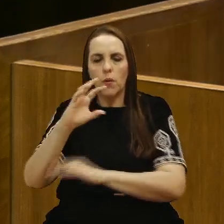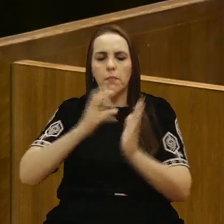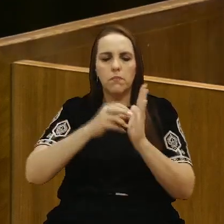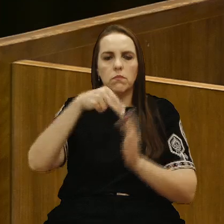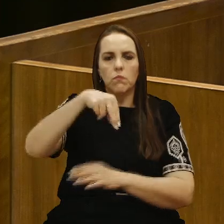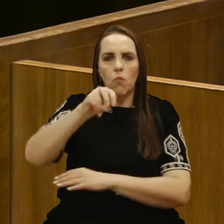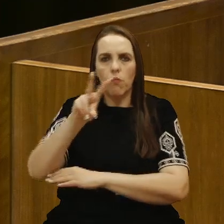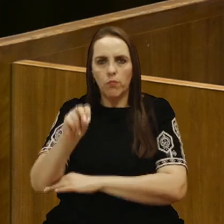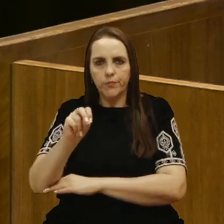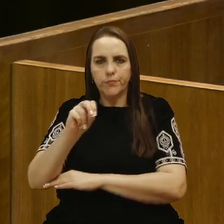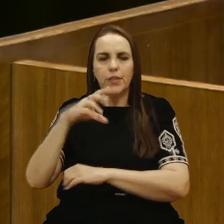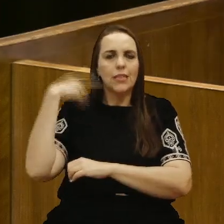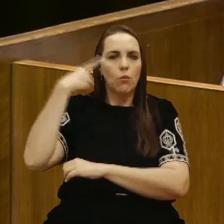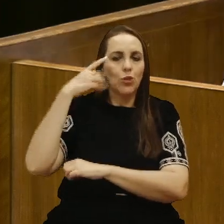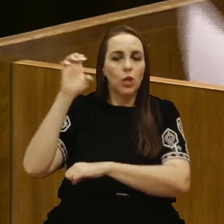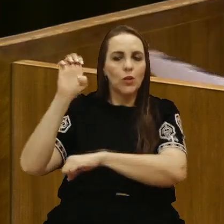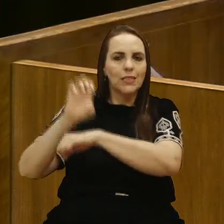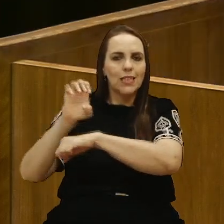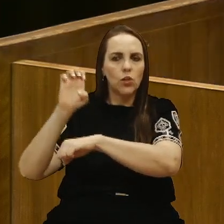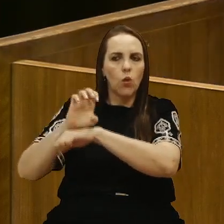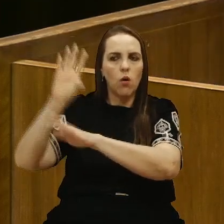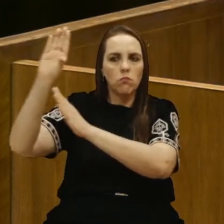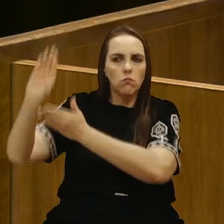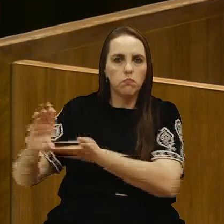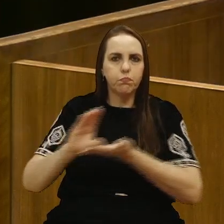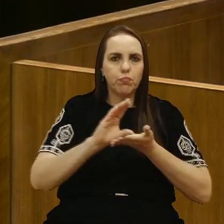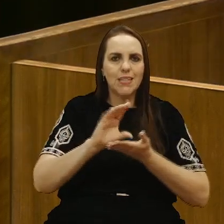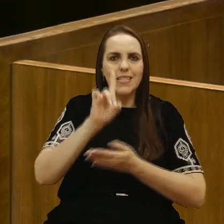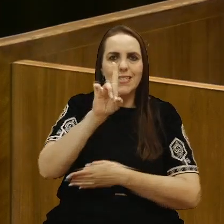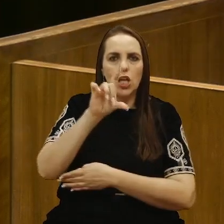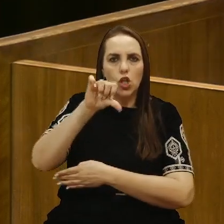que mandou um montante de R$